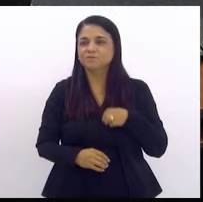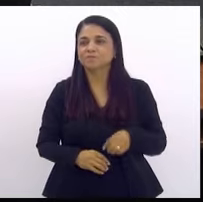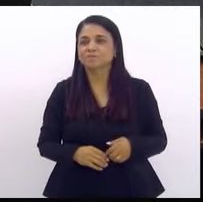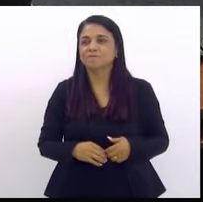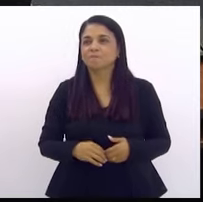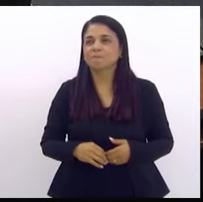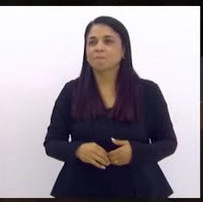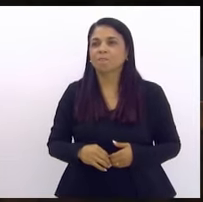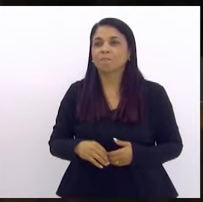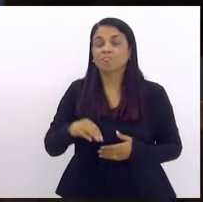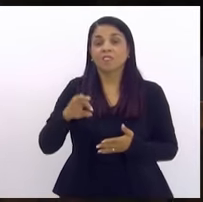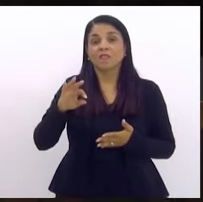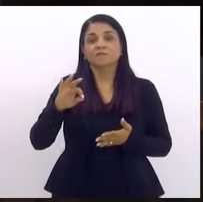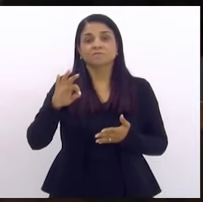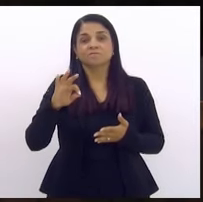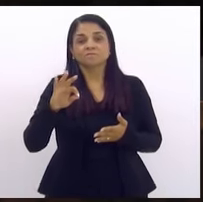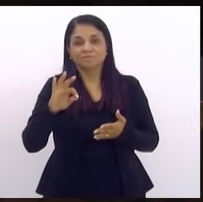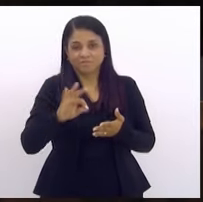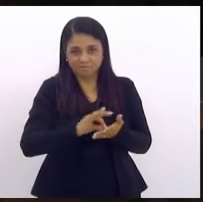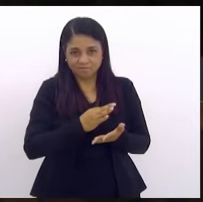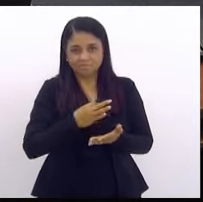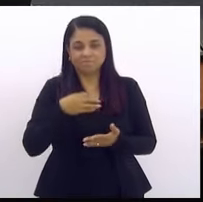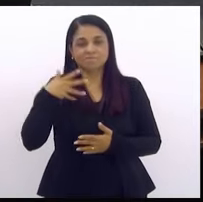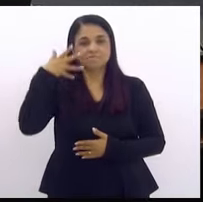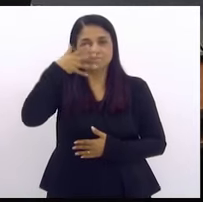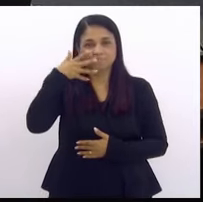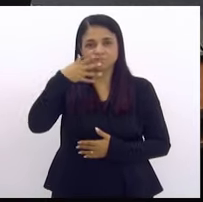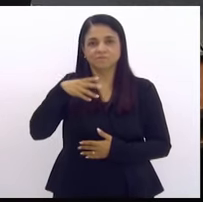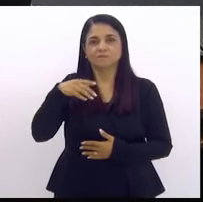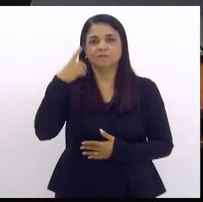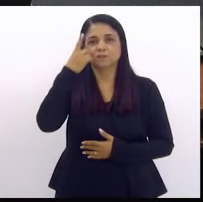Como próximo orador agora, deputado Yuri.